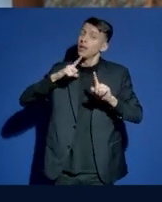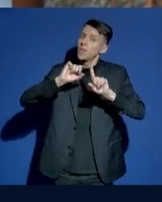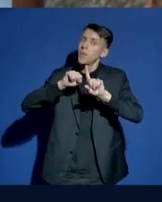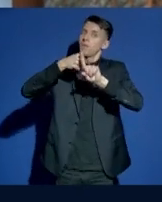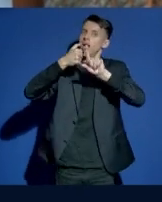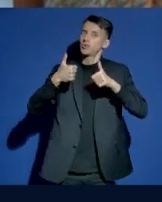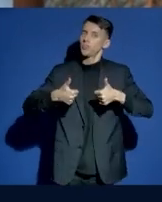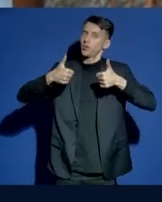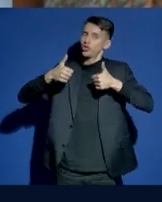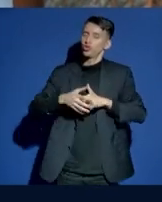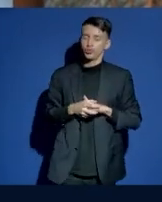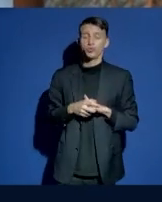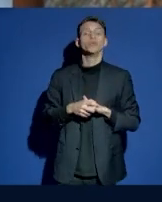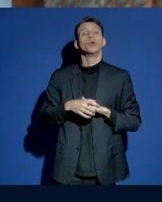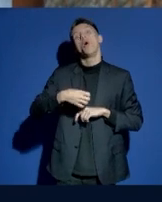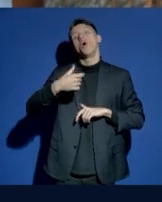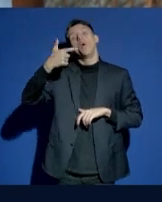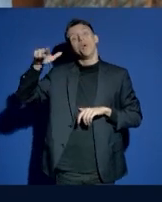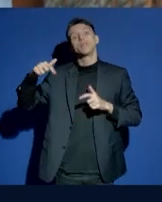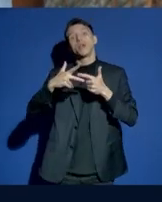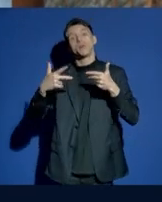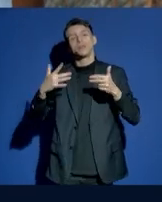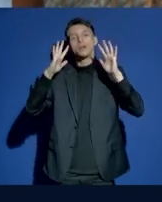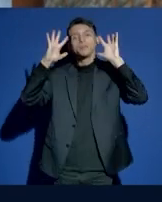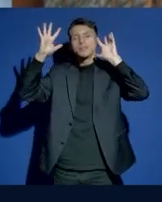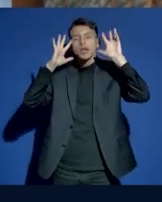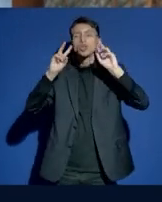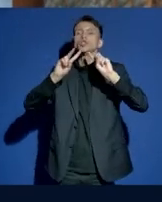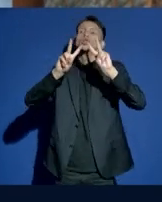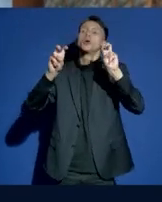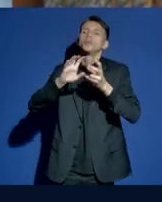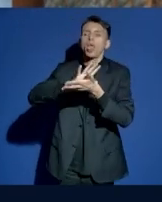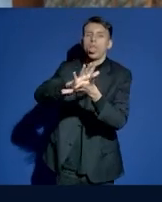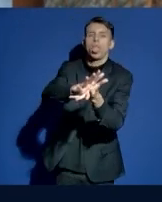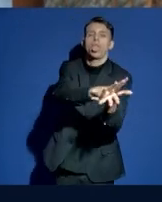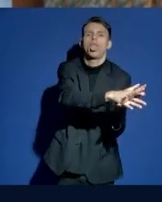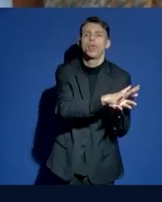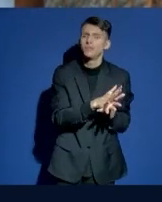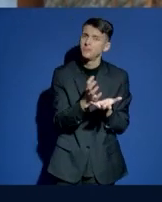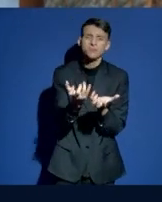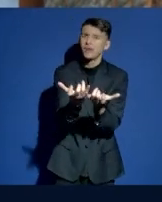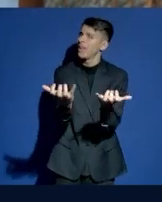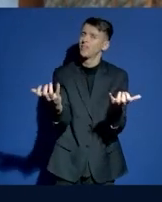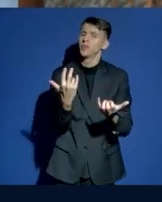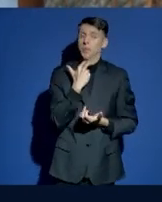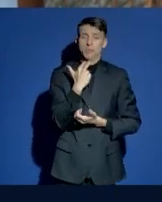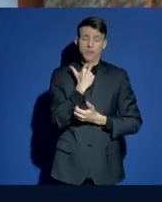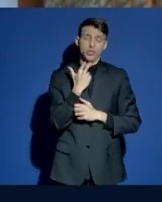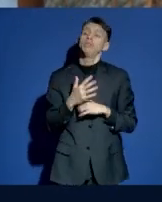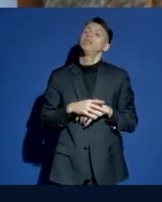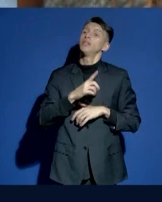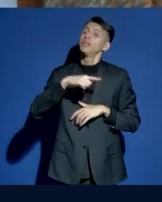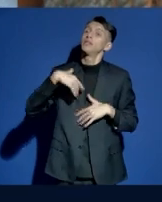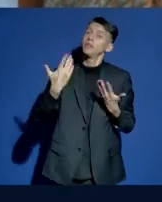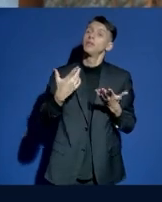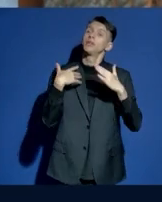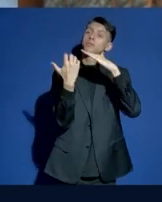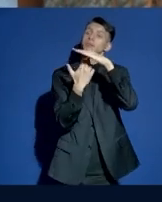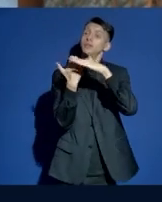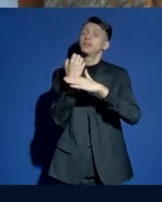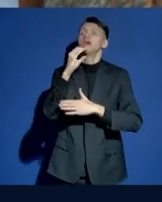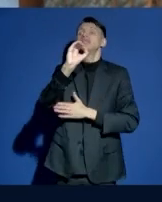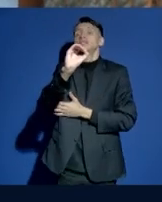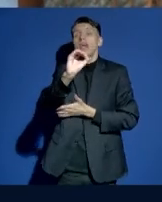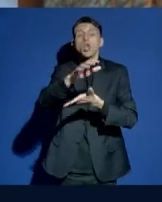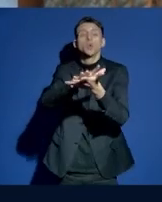outra inovação até como ele falou também em questão do pisoteio né Denise da da das plantas estará também tem uma inovação que se chama